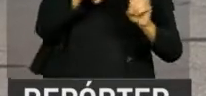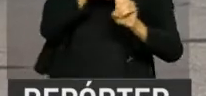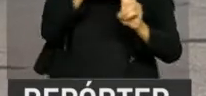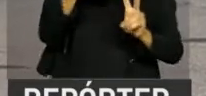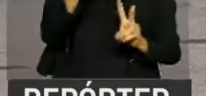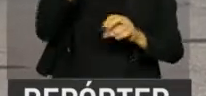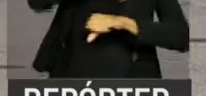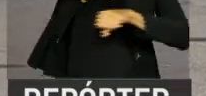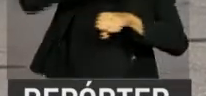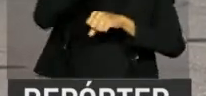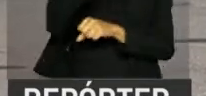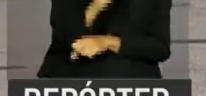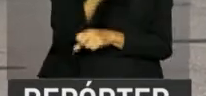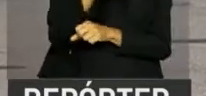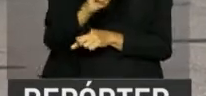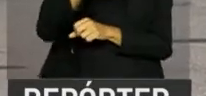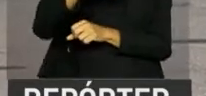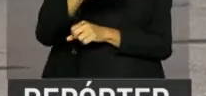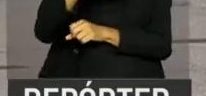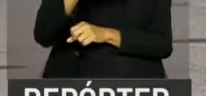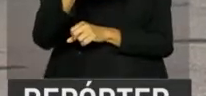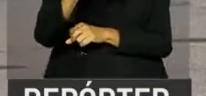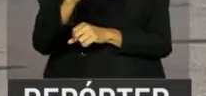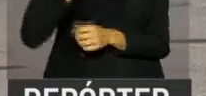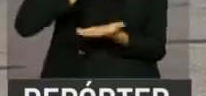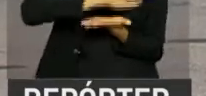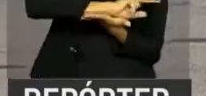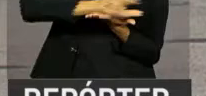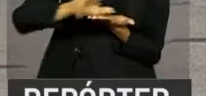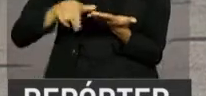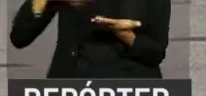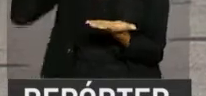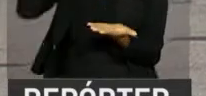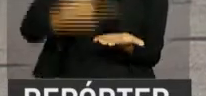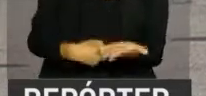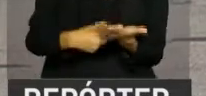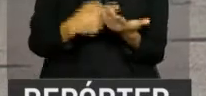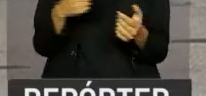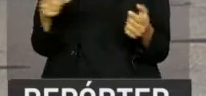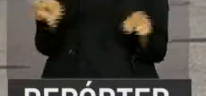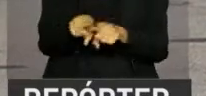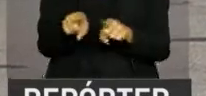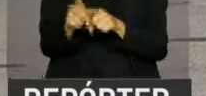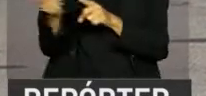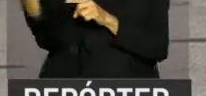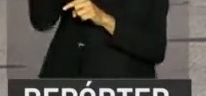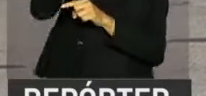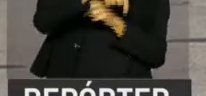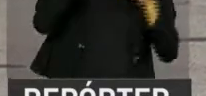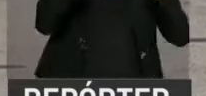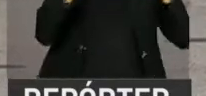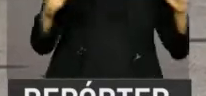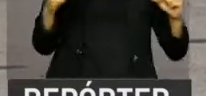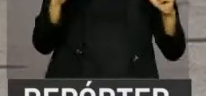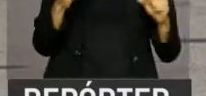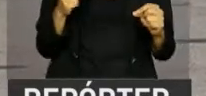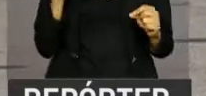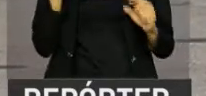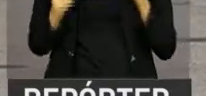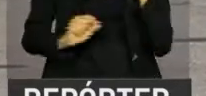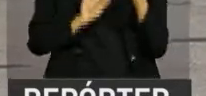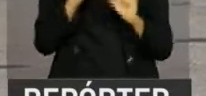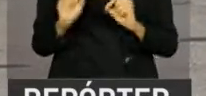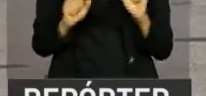uma série de compromissos lá em são paulo também aqui em brasília essa agenda está centrada na atração